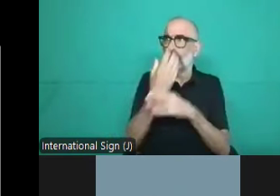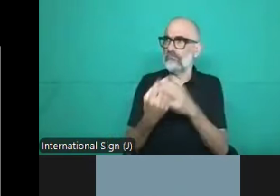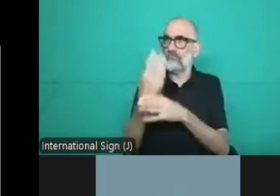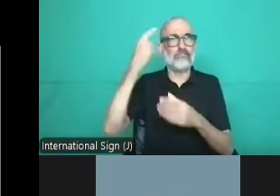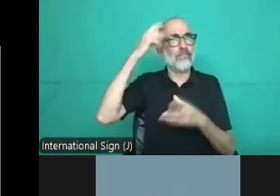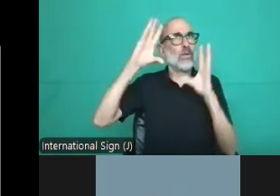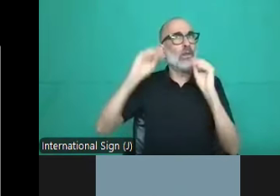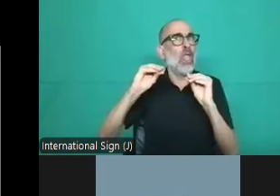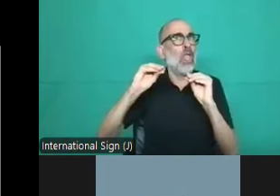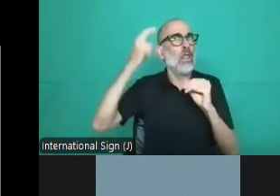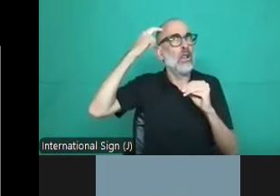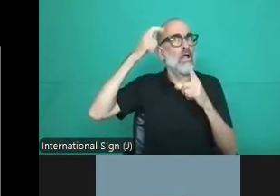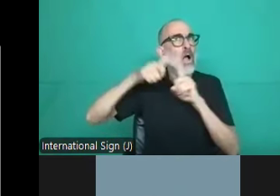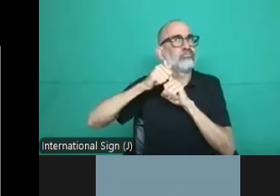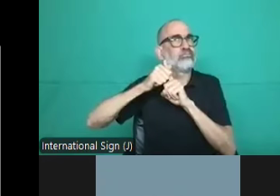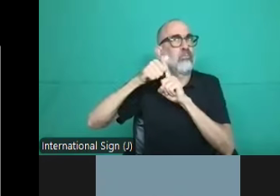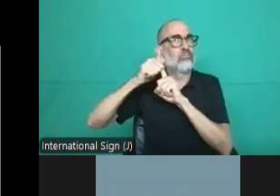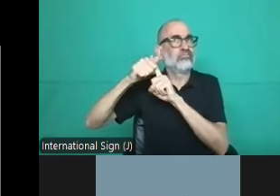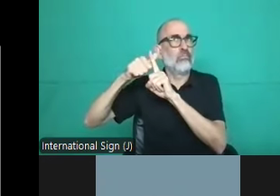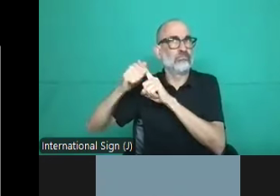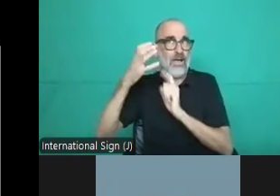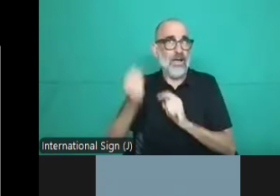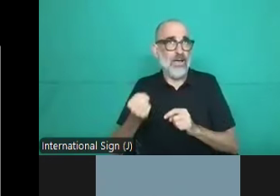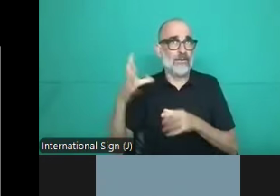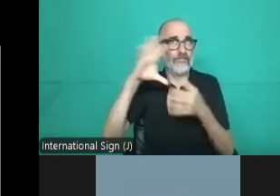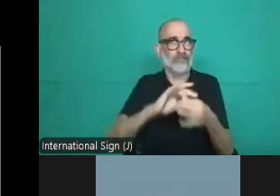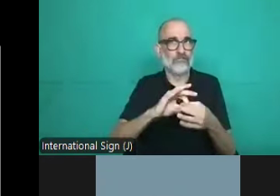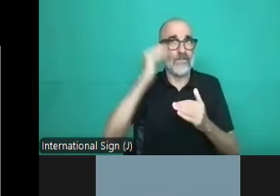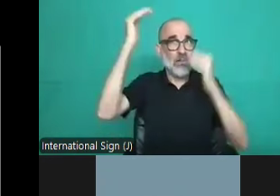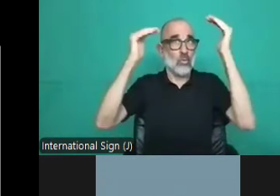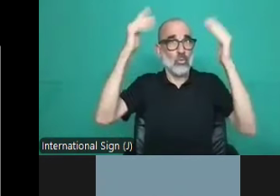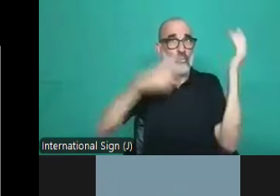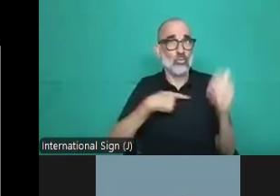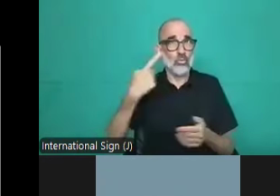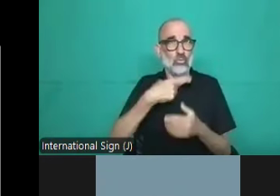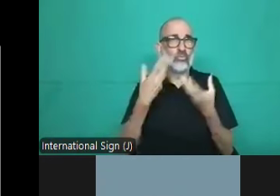humanos e fazer debriefing de boa qualidade,